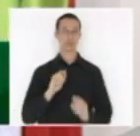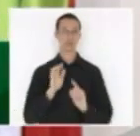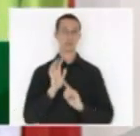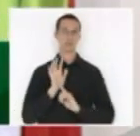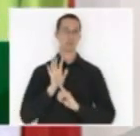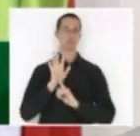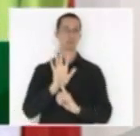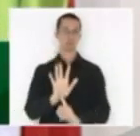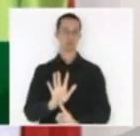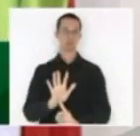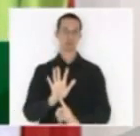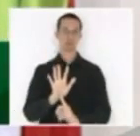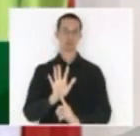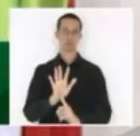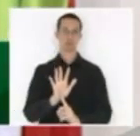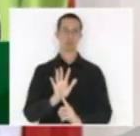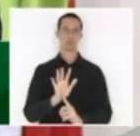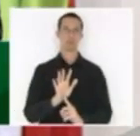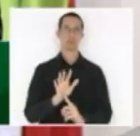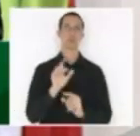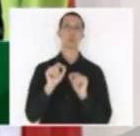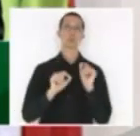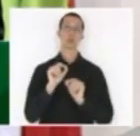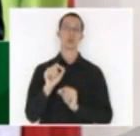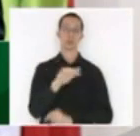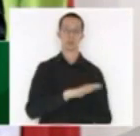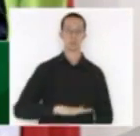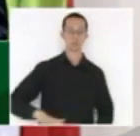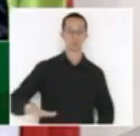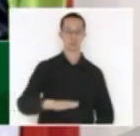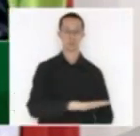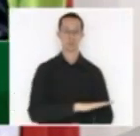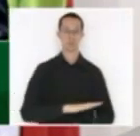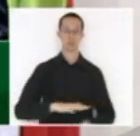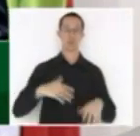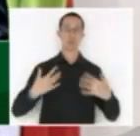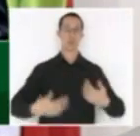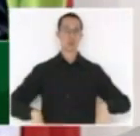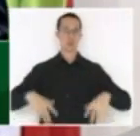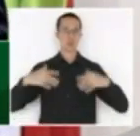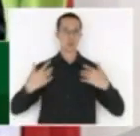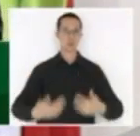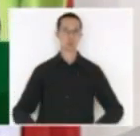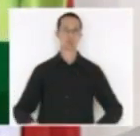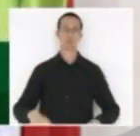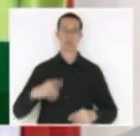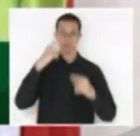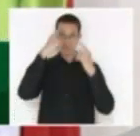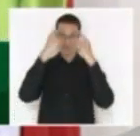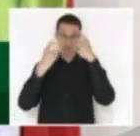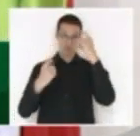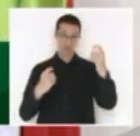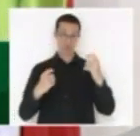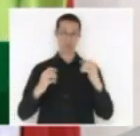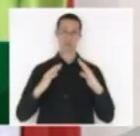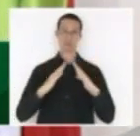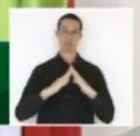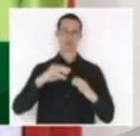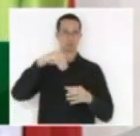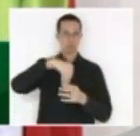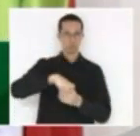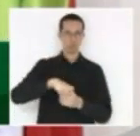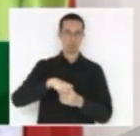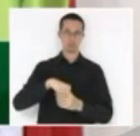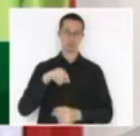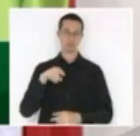competente o cenário aterrorizante de violência doméstica contra